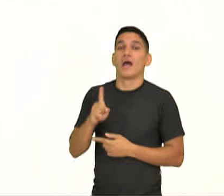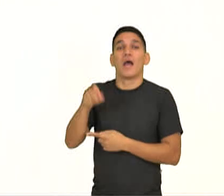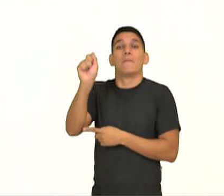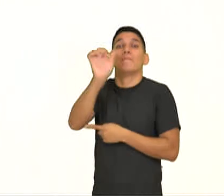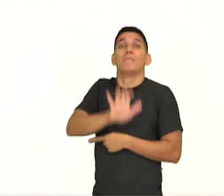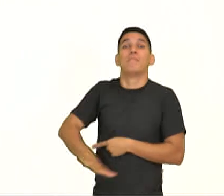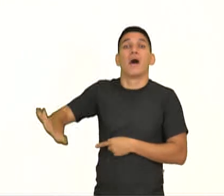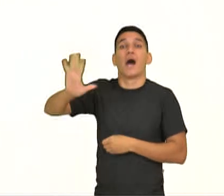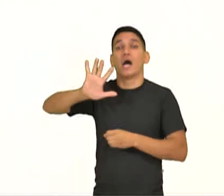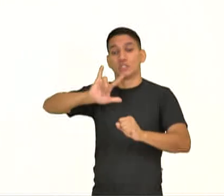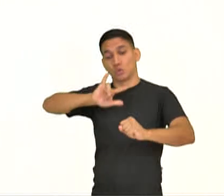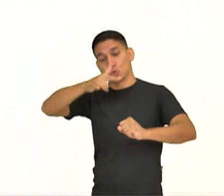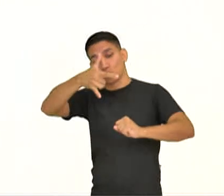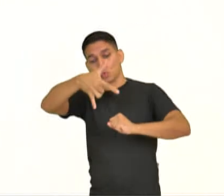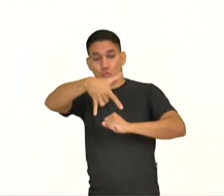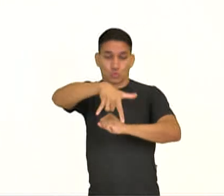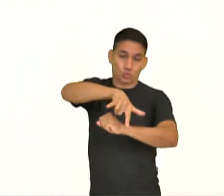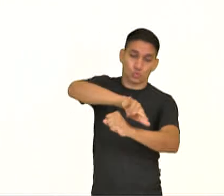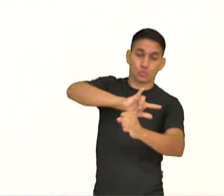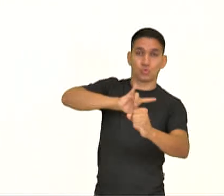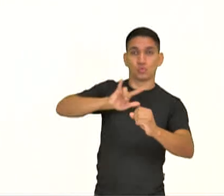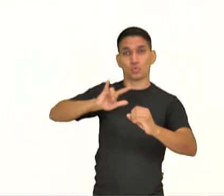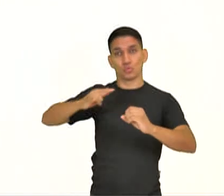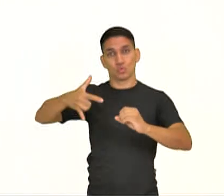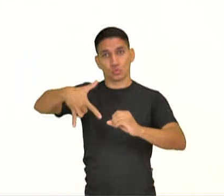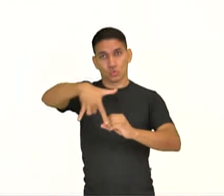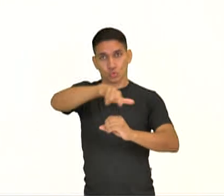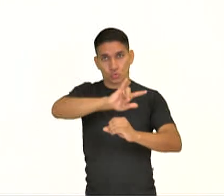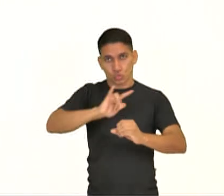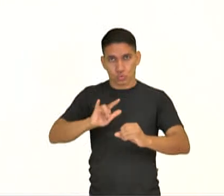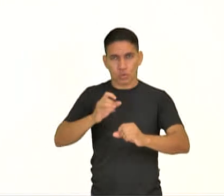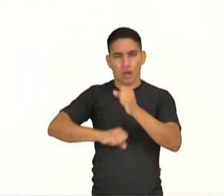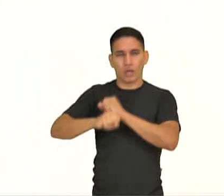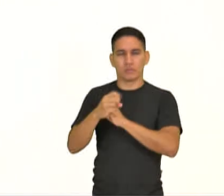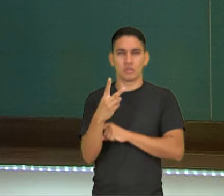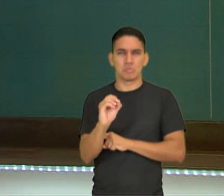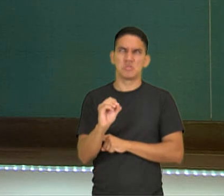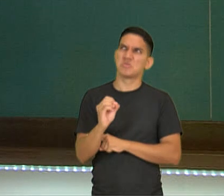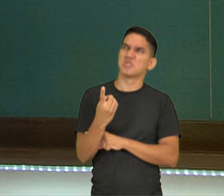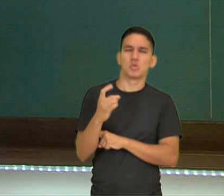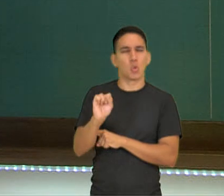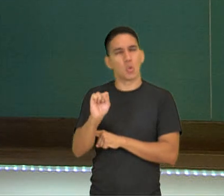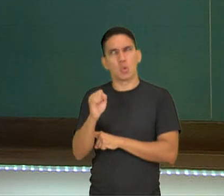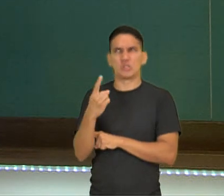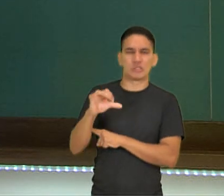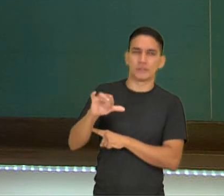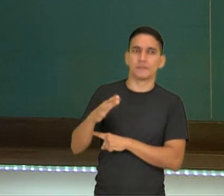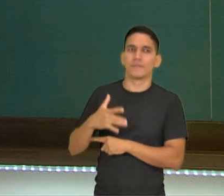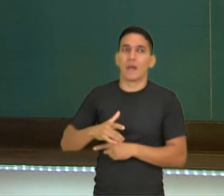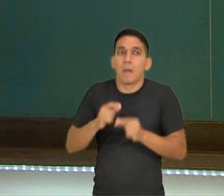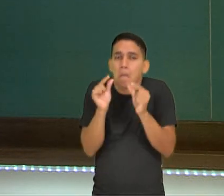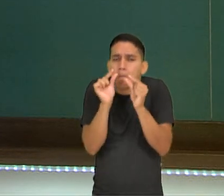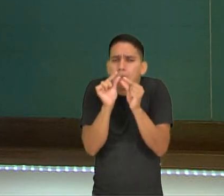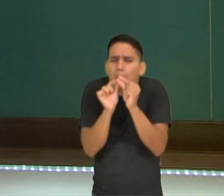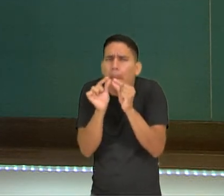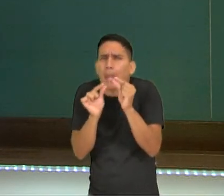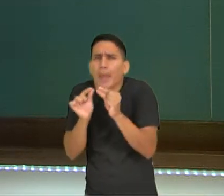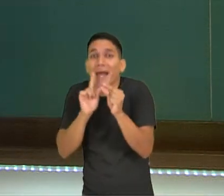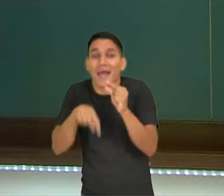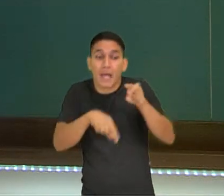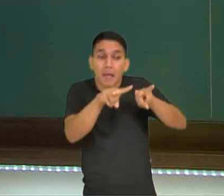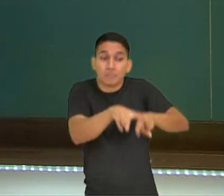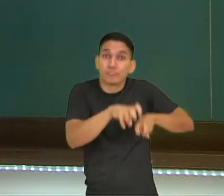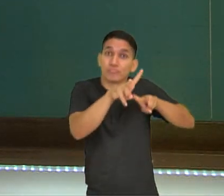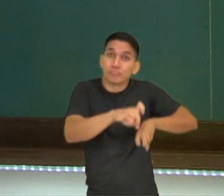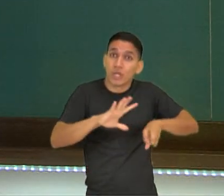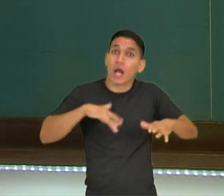de satélite atual, né, 2018, 2019. Esses quadradinhos são agriculturas utilizadas